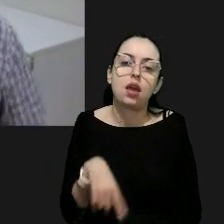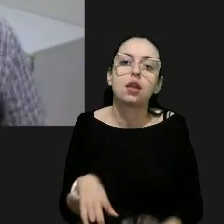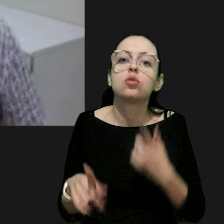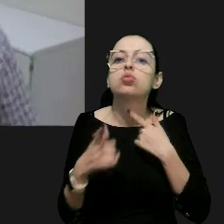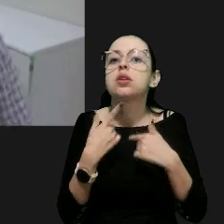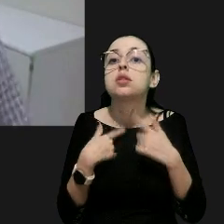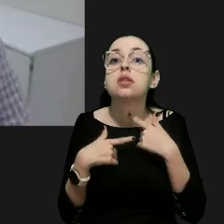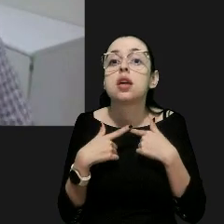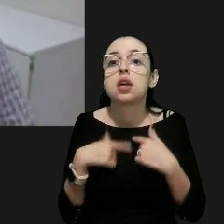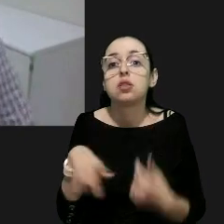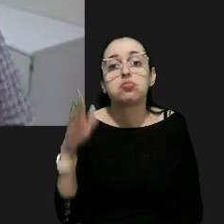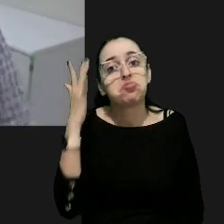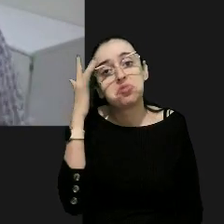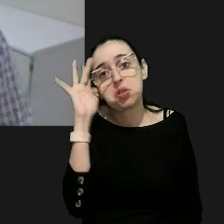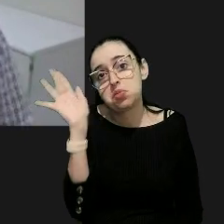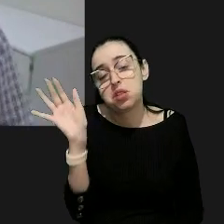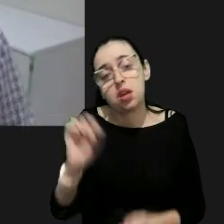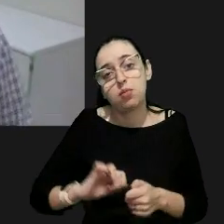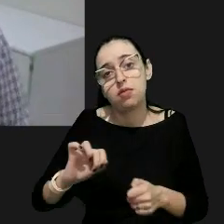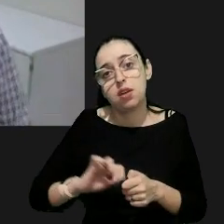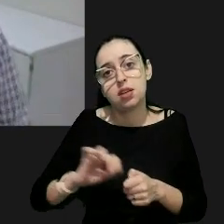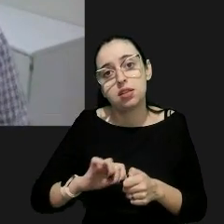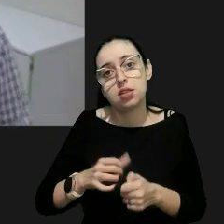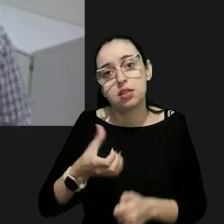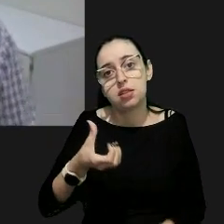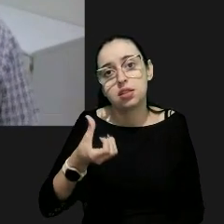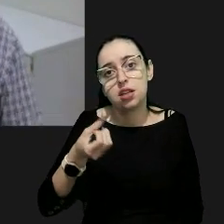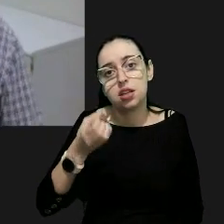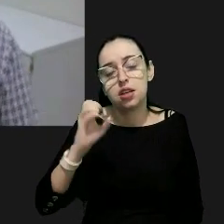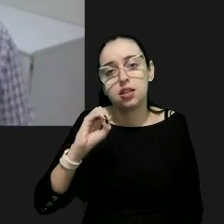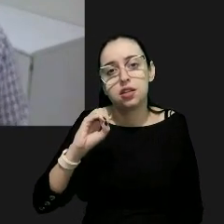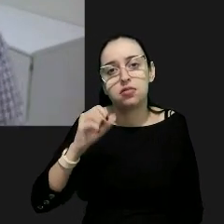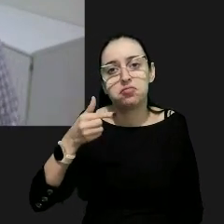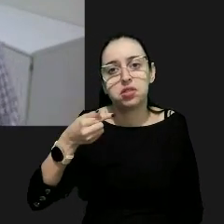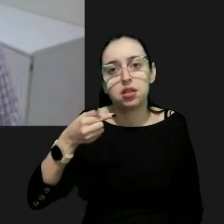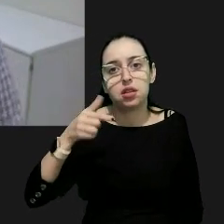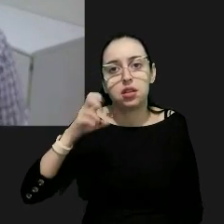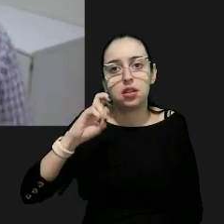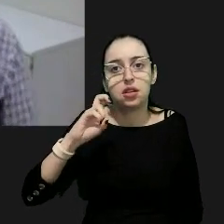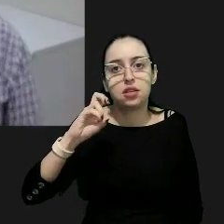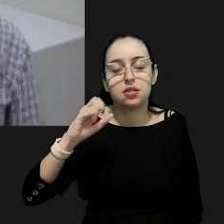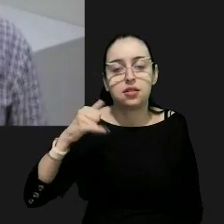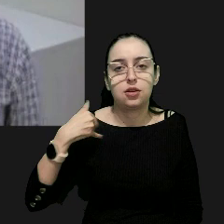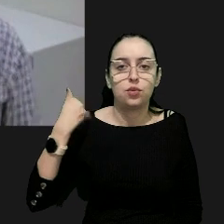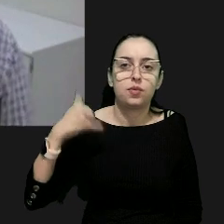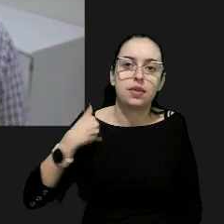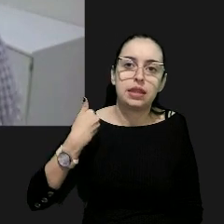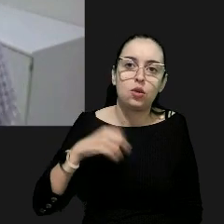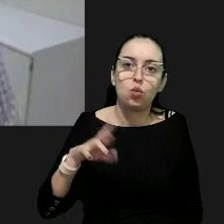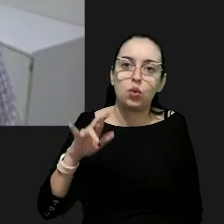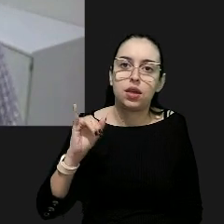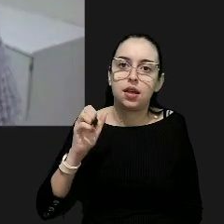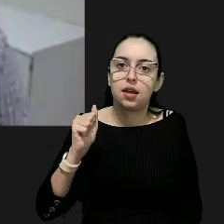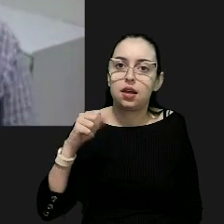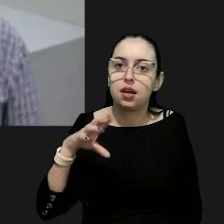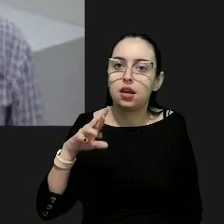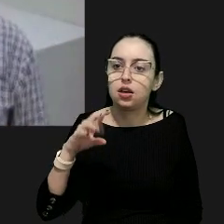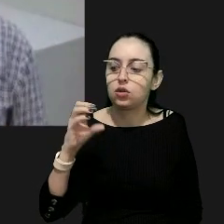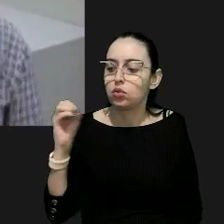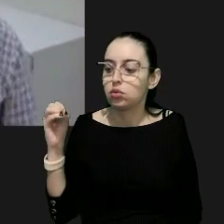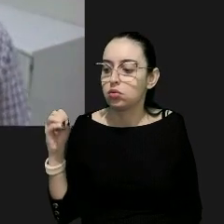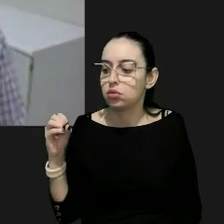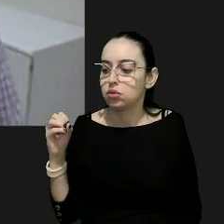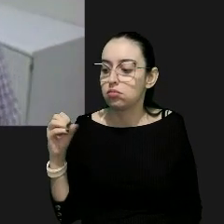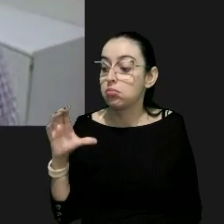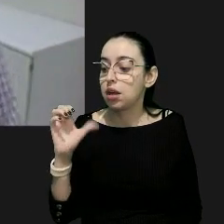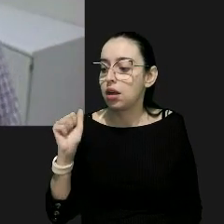podem, querem e nem sabem o que fazer dos 60 ou dos 75, né? Que o